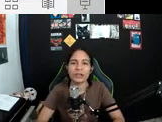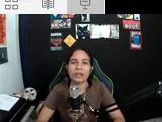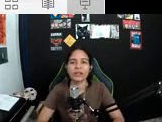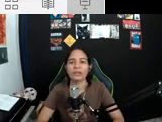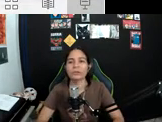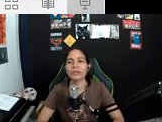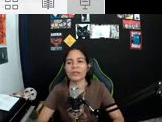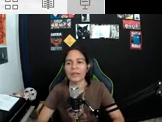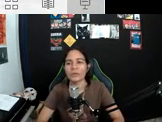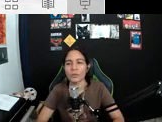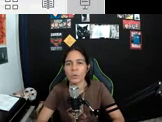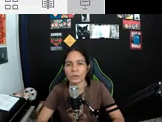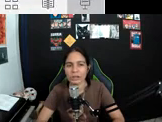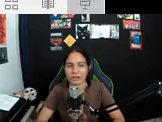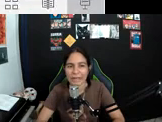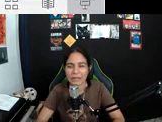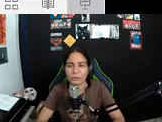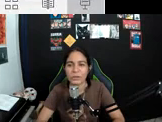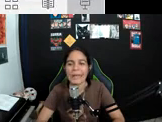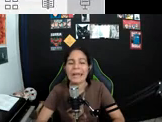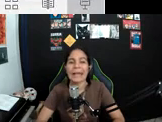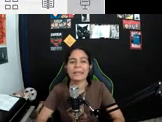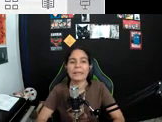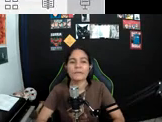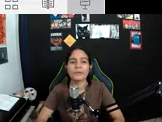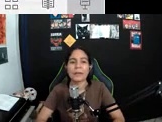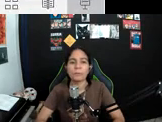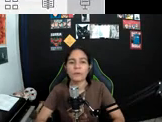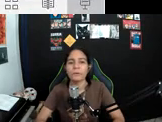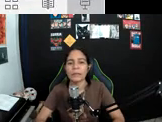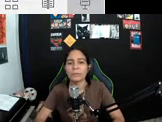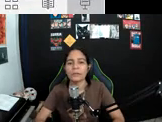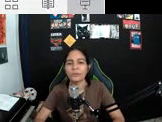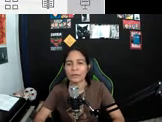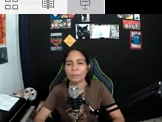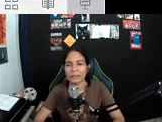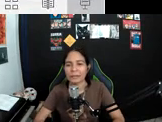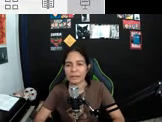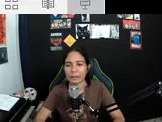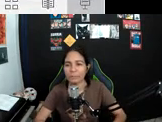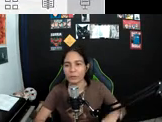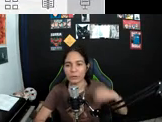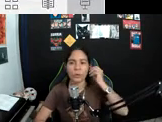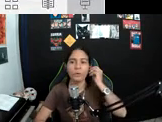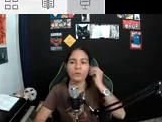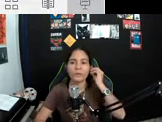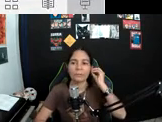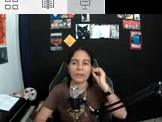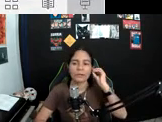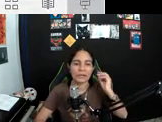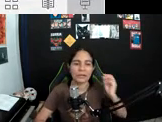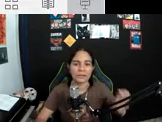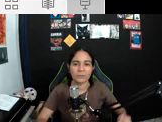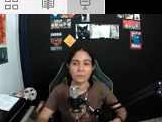um legítimo direito conquistado a nível de aprofundamento de uma prática terapêutica com